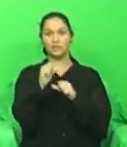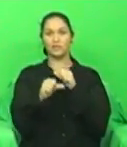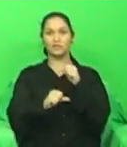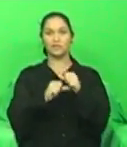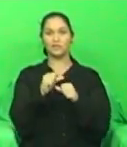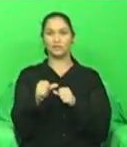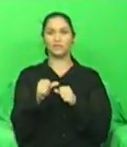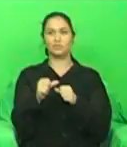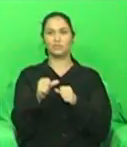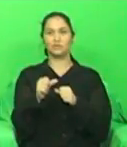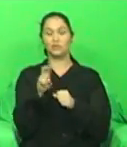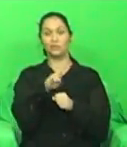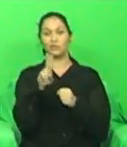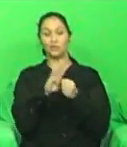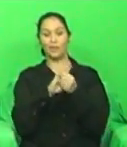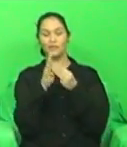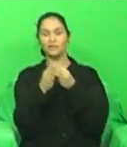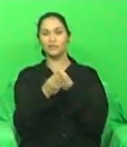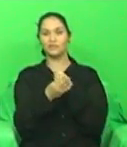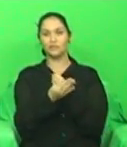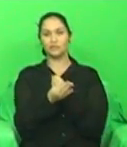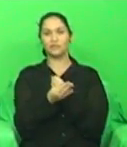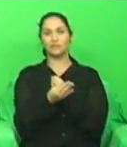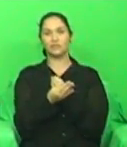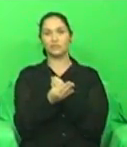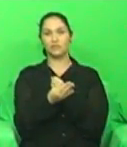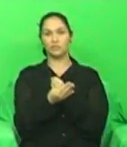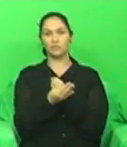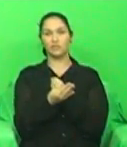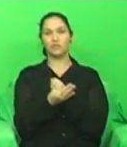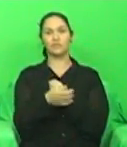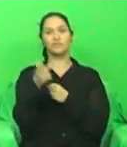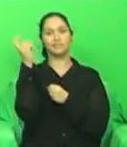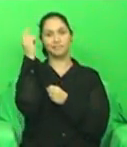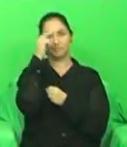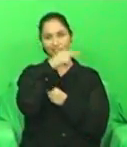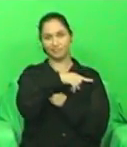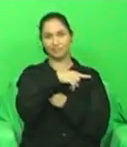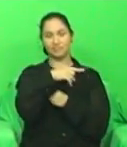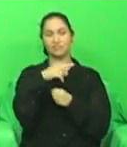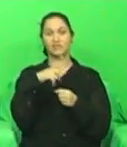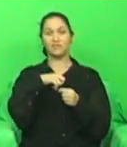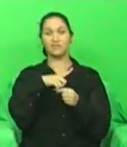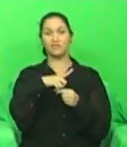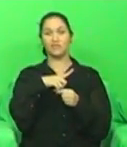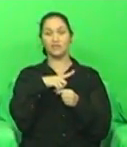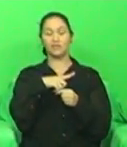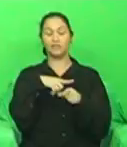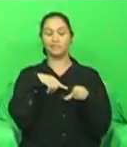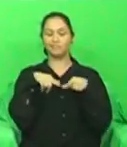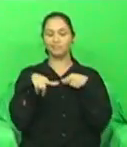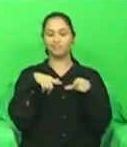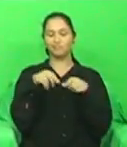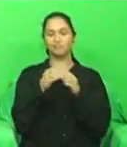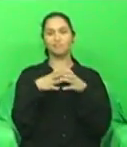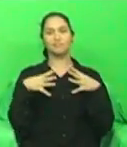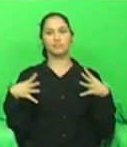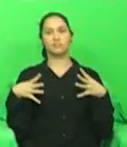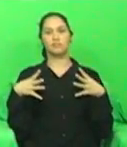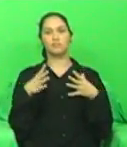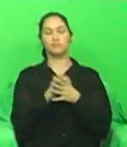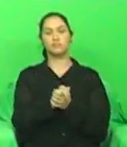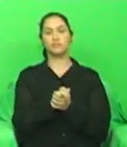prejudicado uma empresa vai ter que pagar a toda documentação novamente mas é um trabalho enorme certo então isso aí